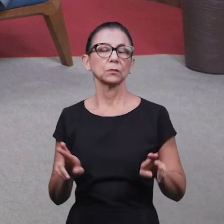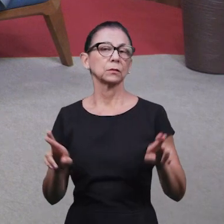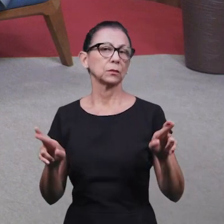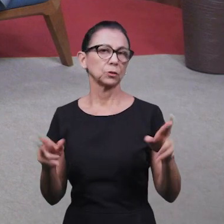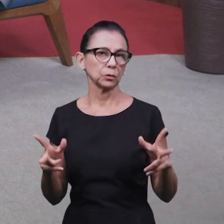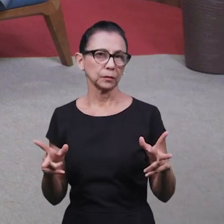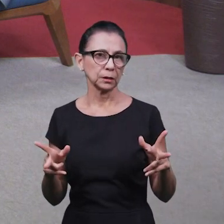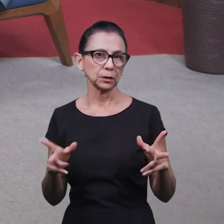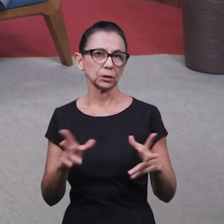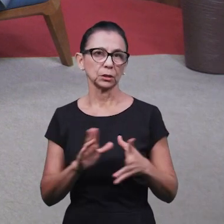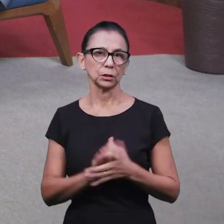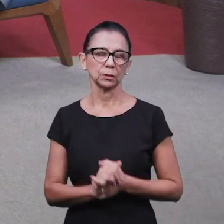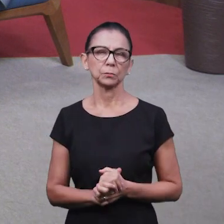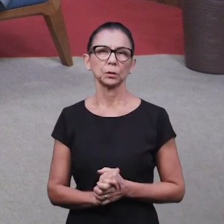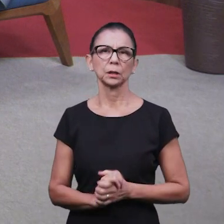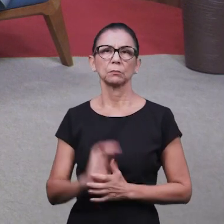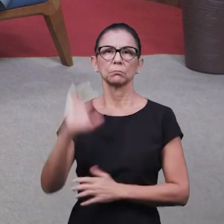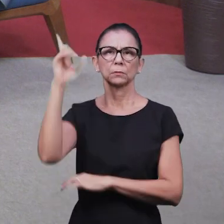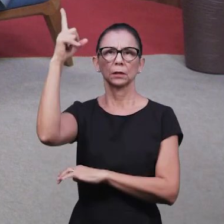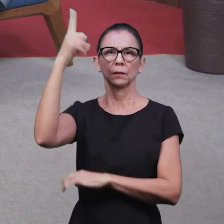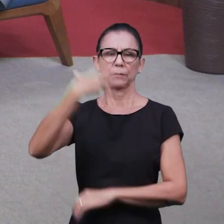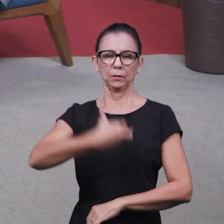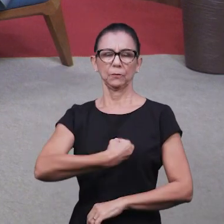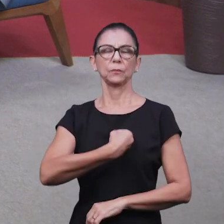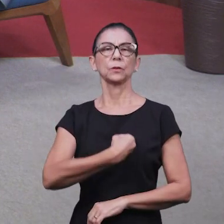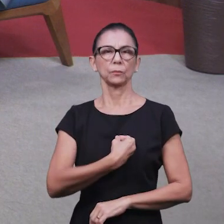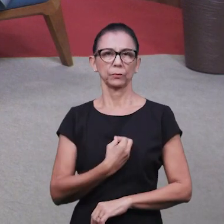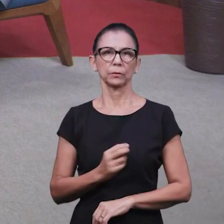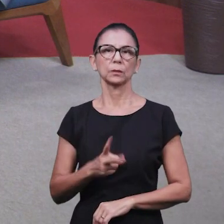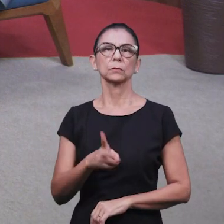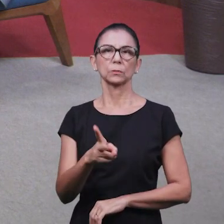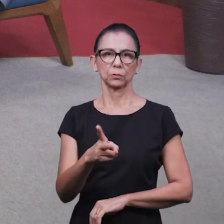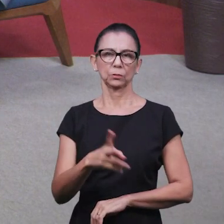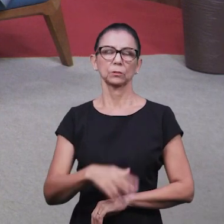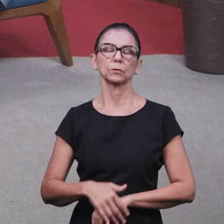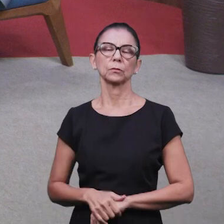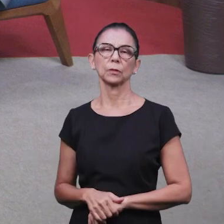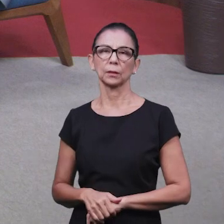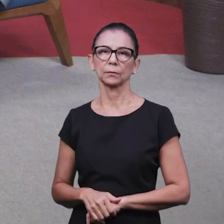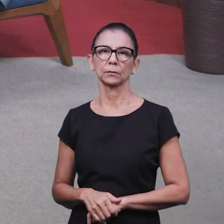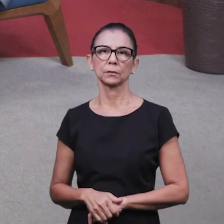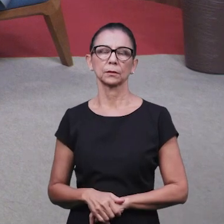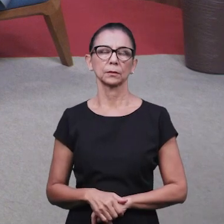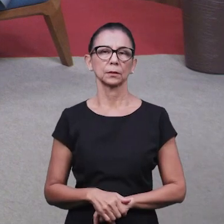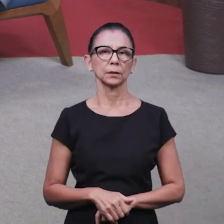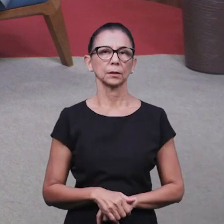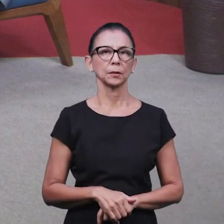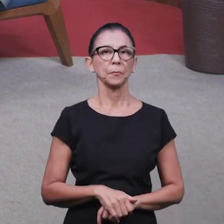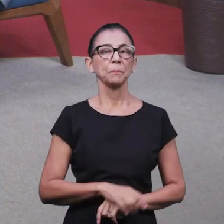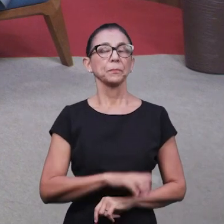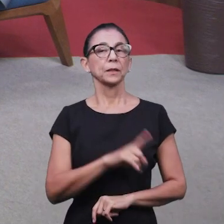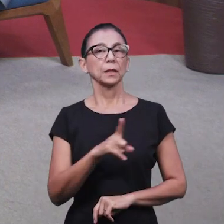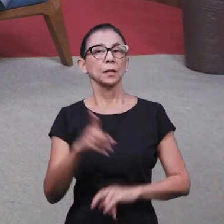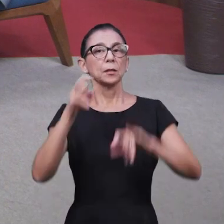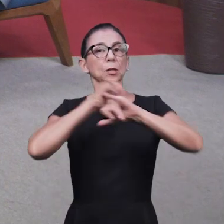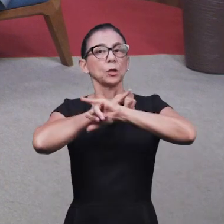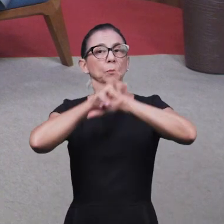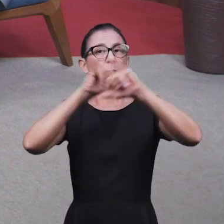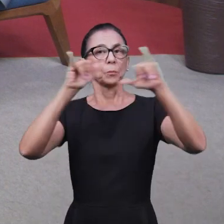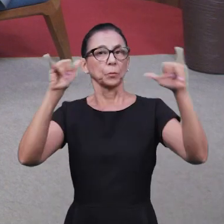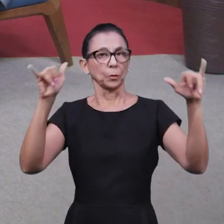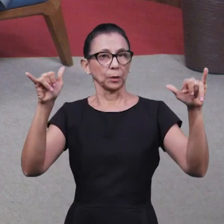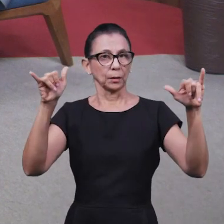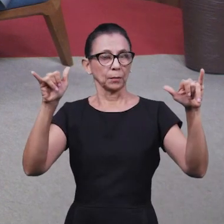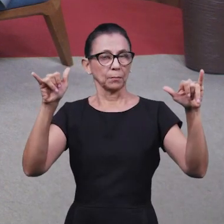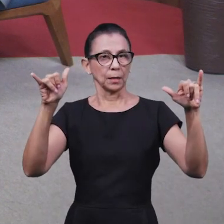nos dias que Davi ainda estava com vida, a partir do momento em que Salomão foi aclamado rei, com o pai